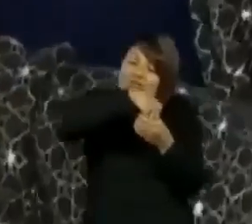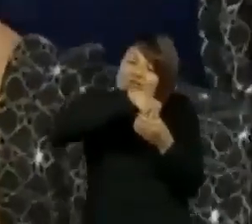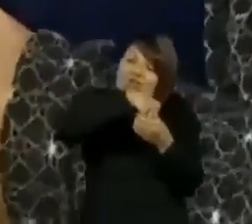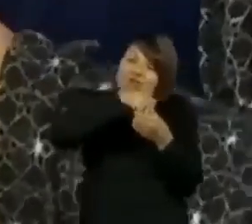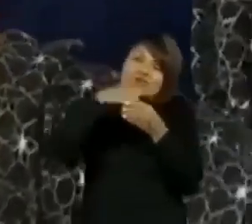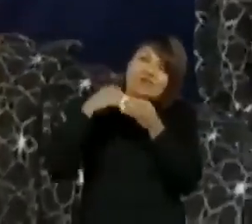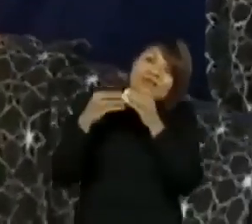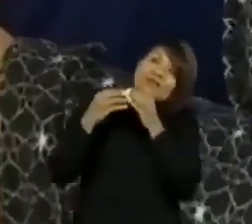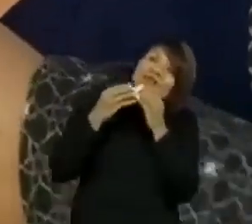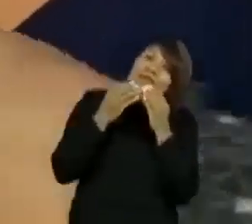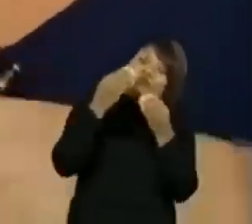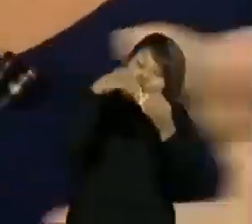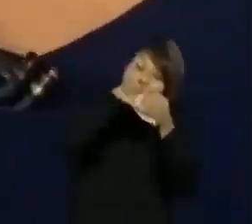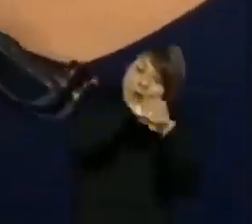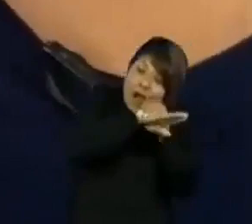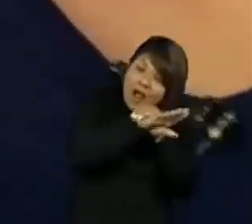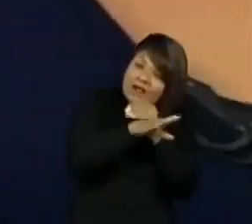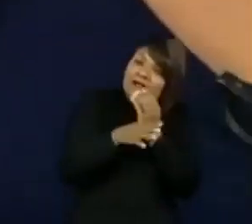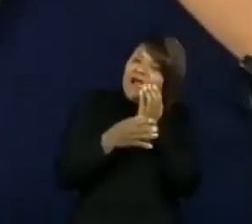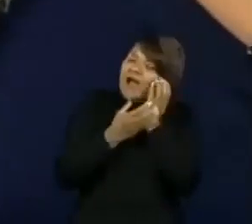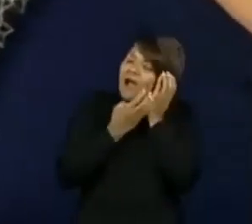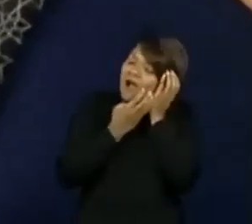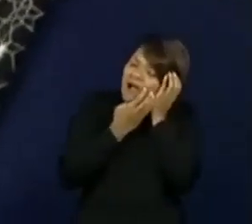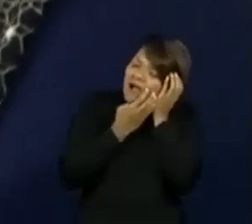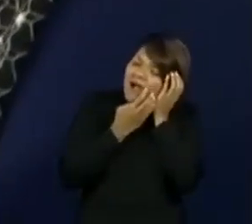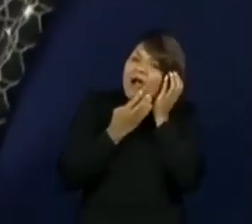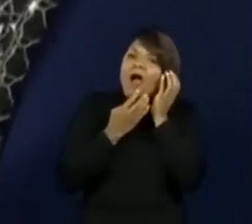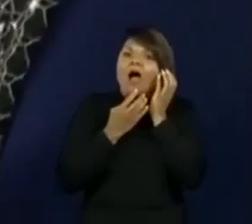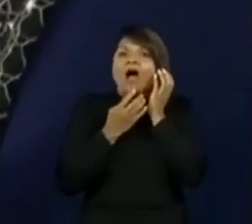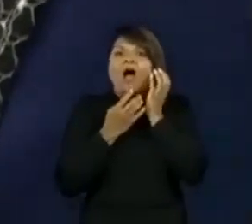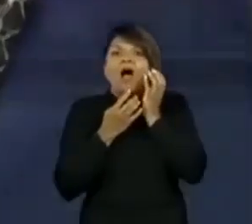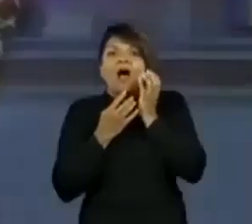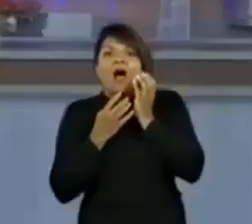estavam guardadas todas as histórias.